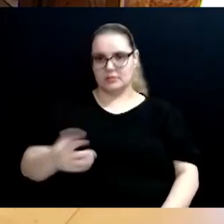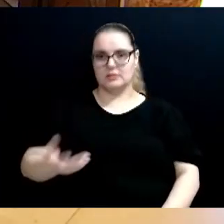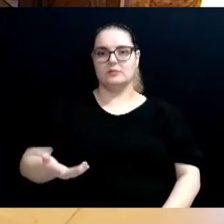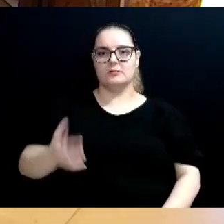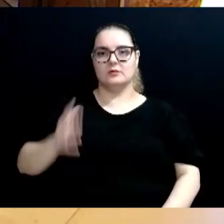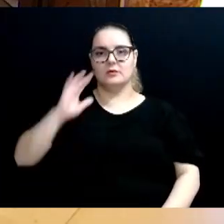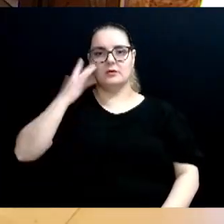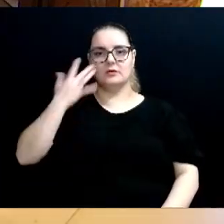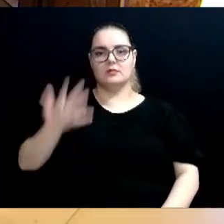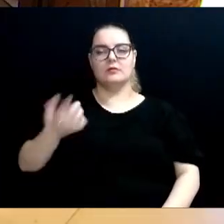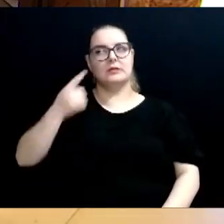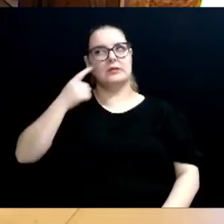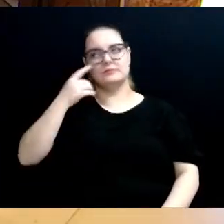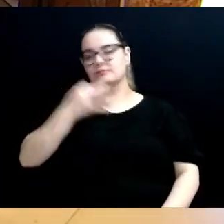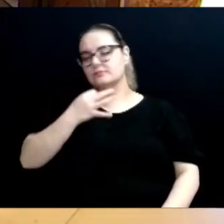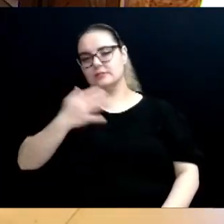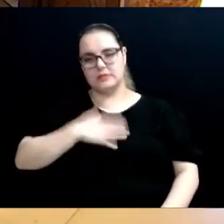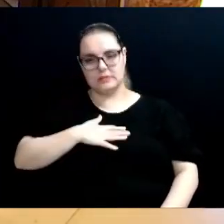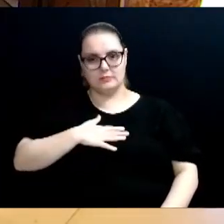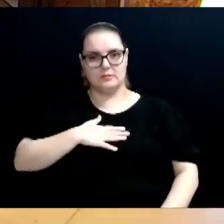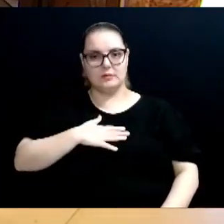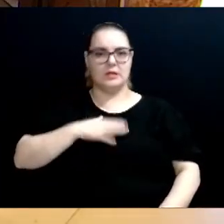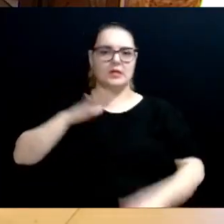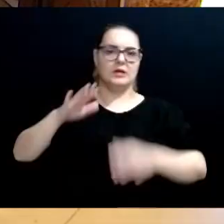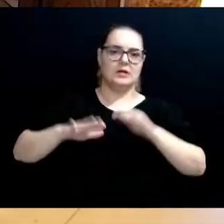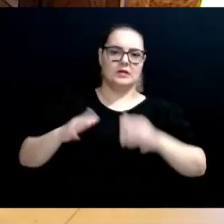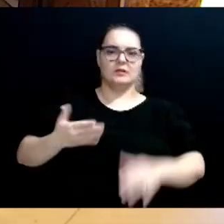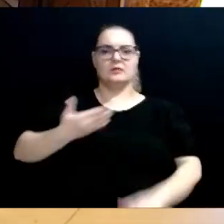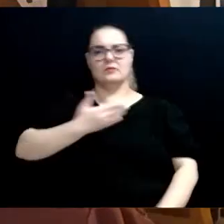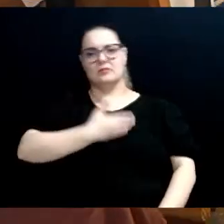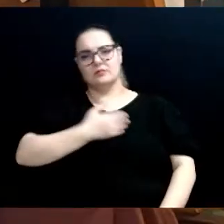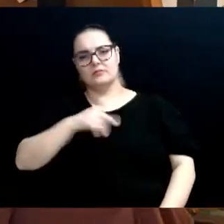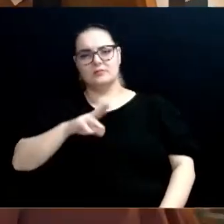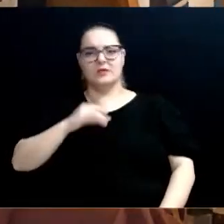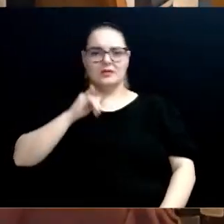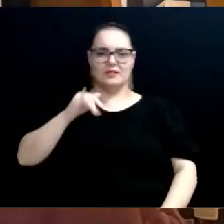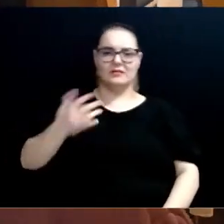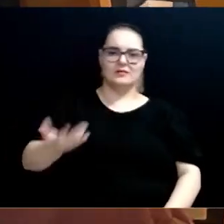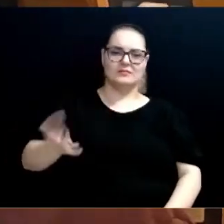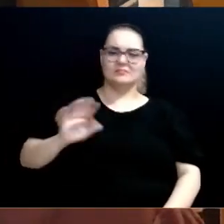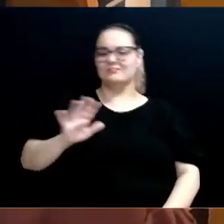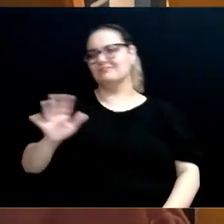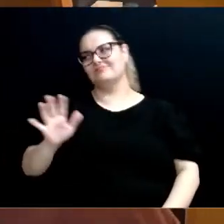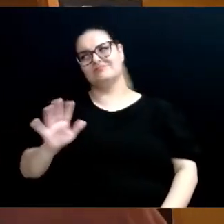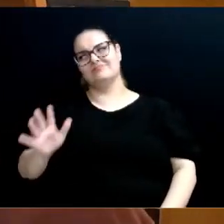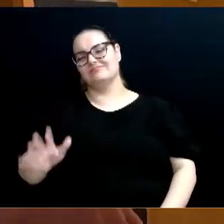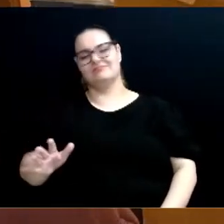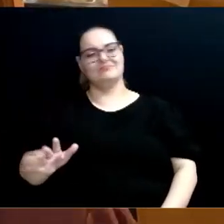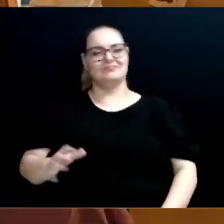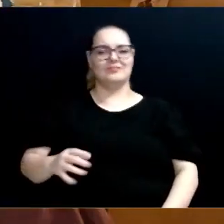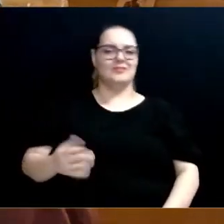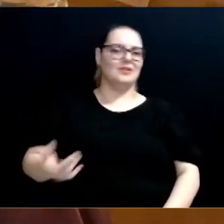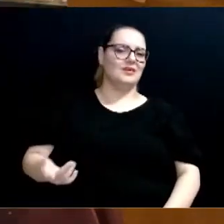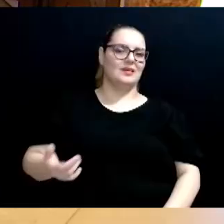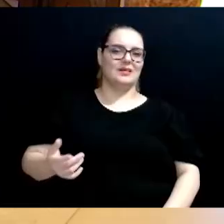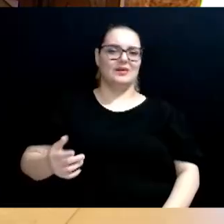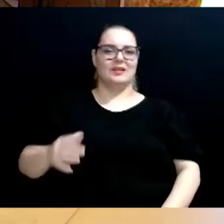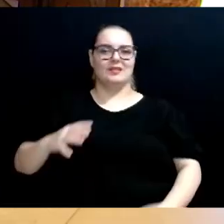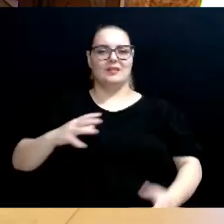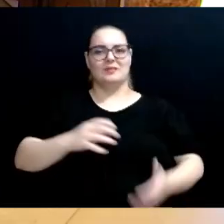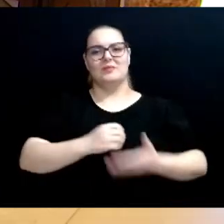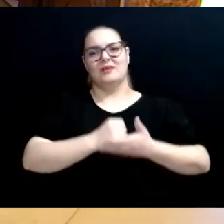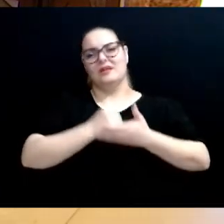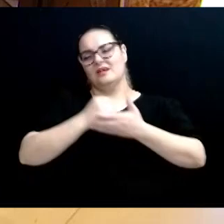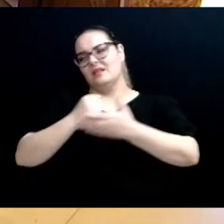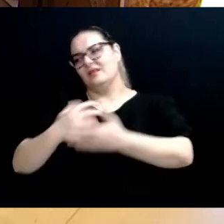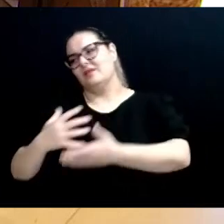Só aqui. Eu achei que aqui é, assim, é o ideal para mim. De vez em quando um amigo ou outro fala assim, mas assim é muito esporádico, aquela